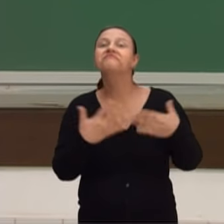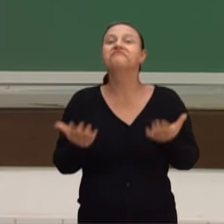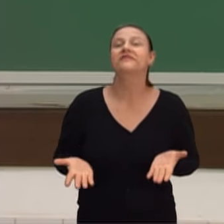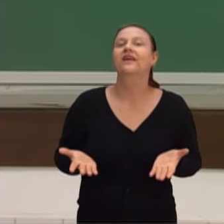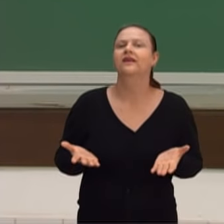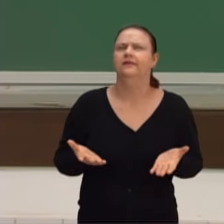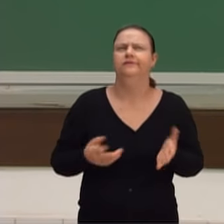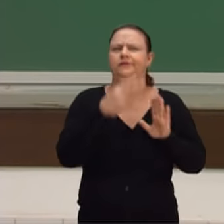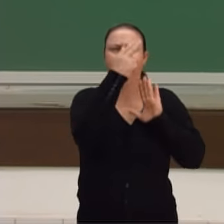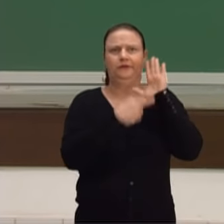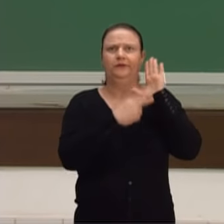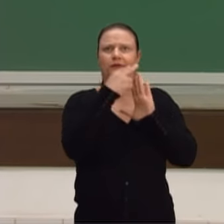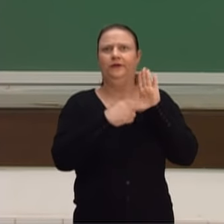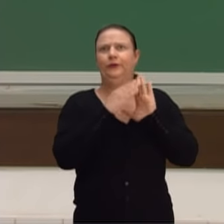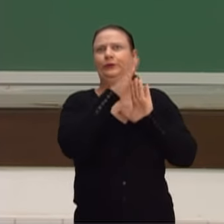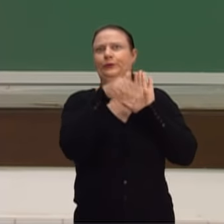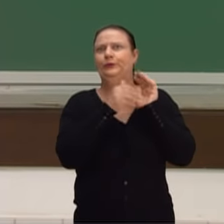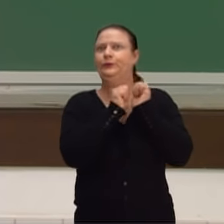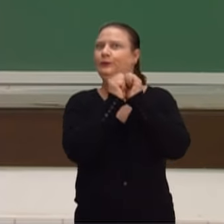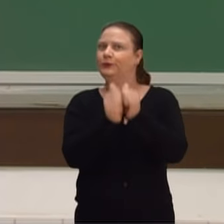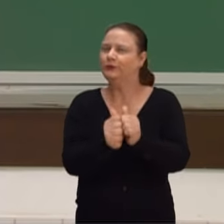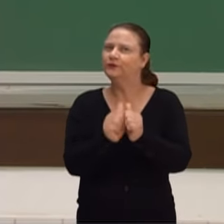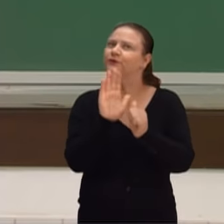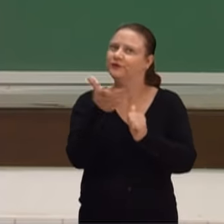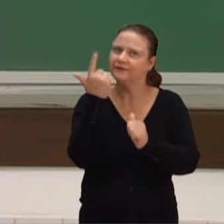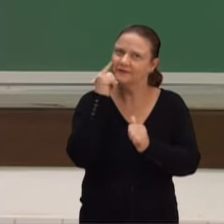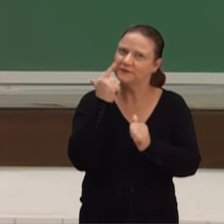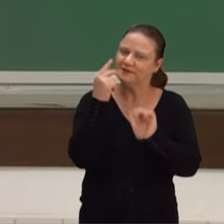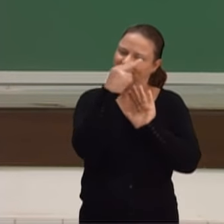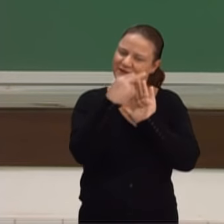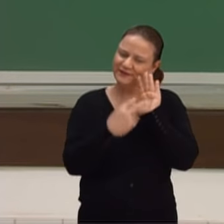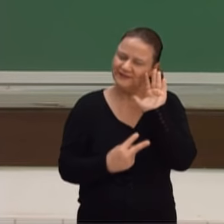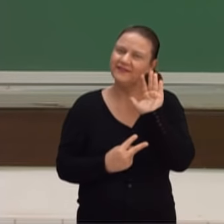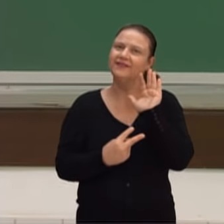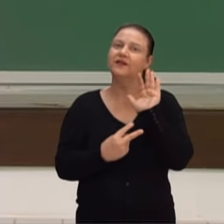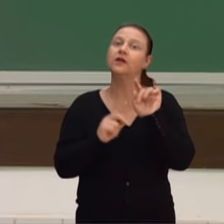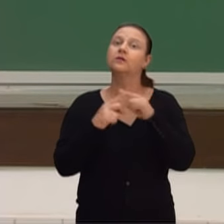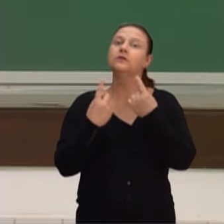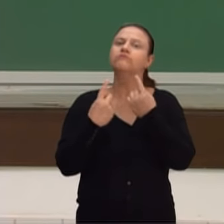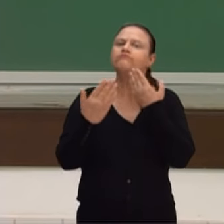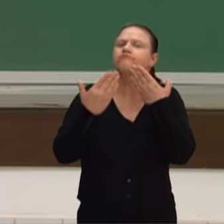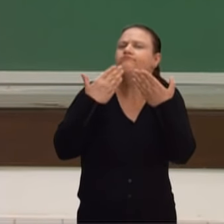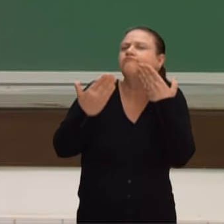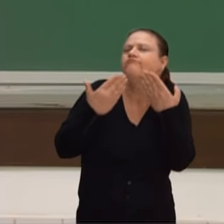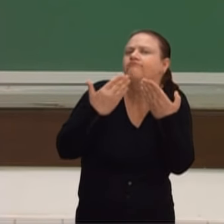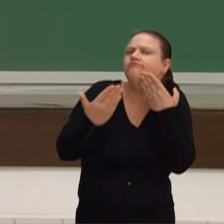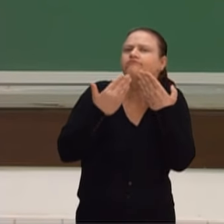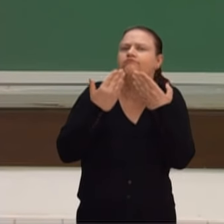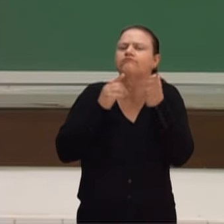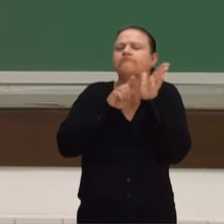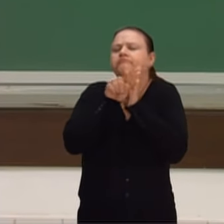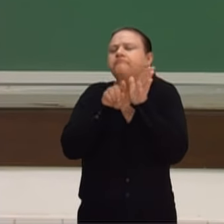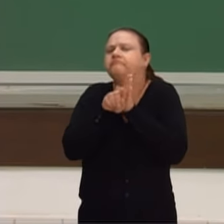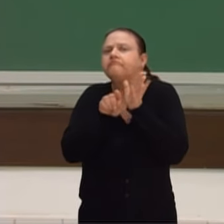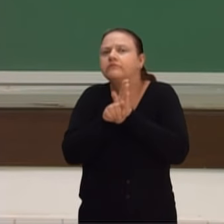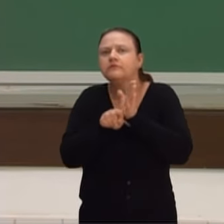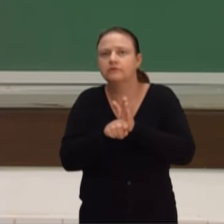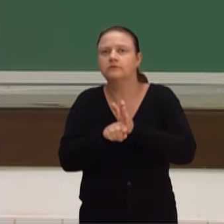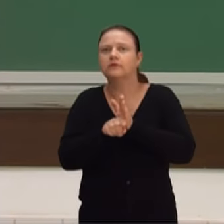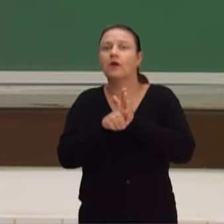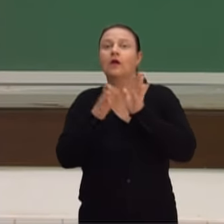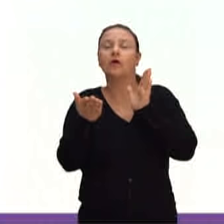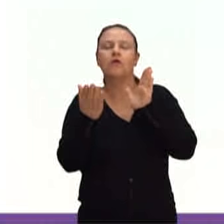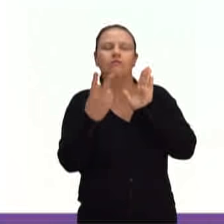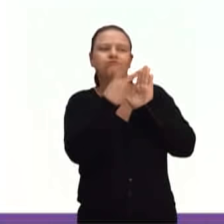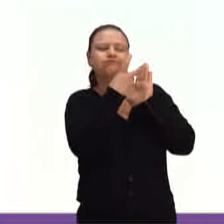Eu não vou ler o poema para você, você já conseguiu ler o poema todo aí, mas a gente vai conversar um pouquinho sobre as questões. Identifique